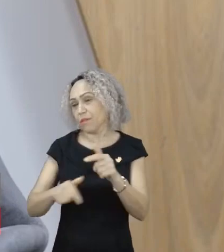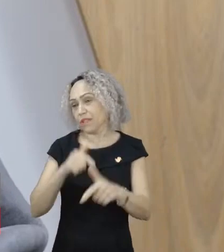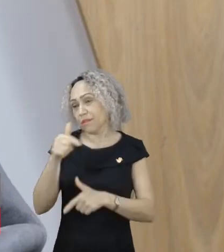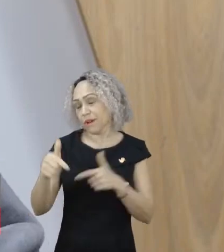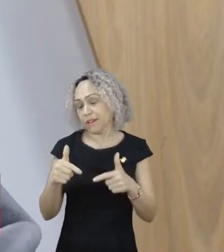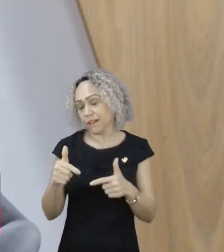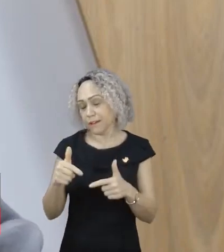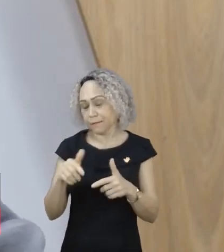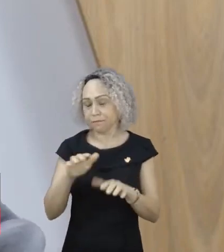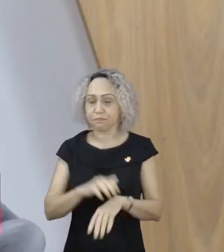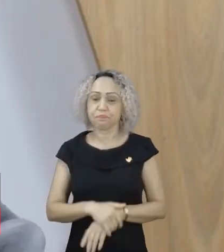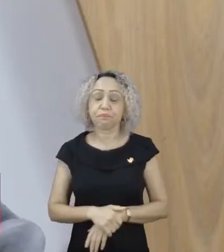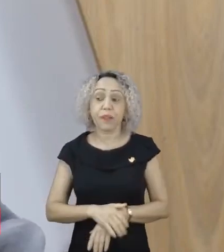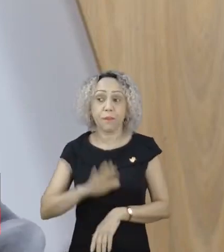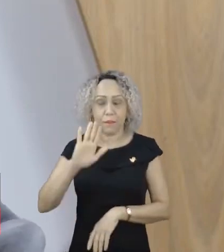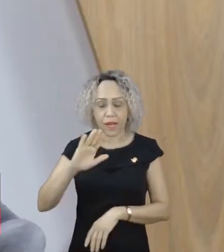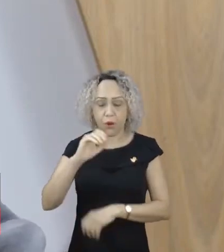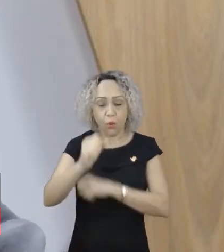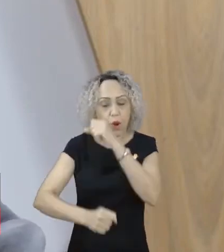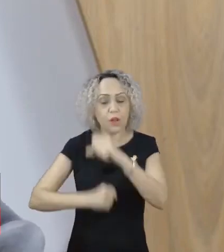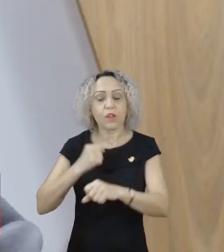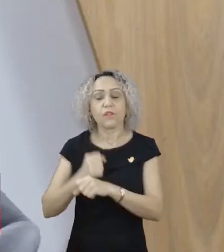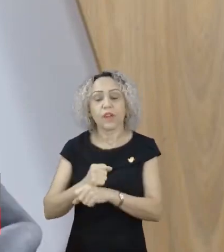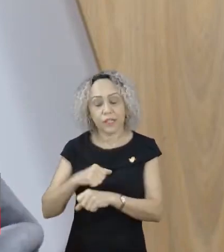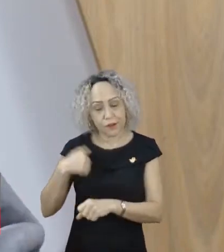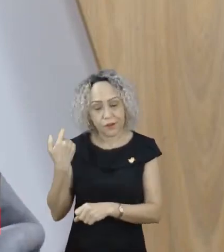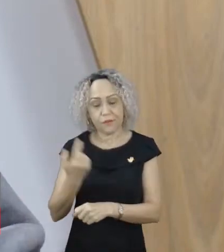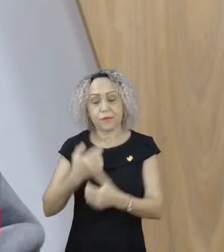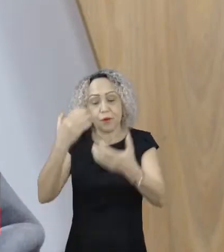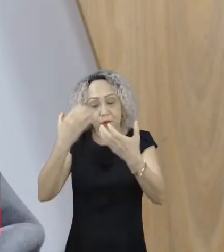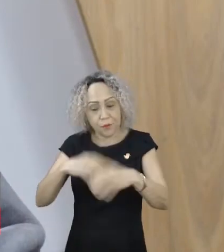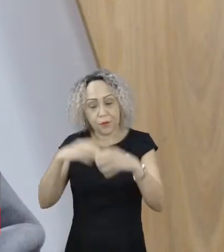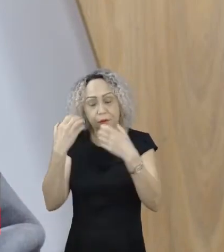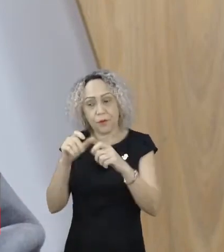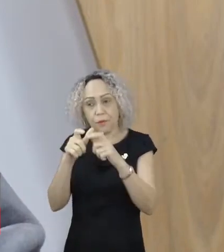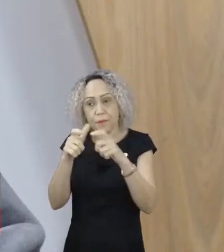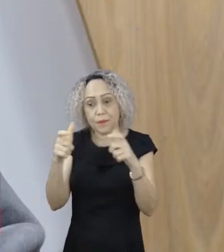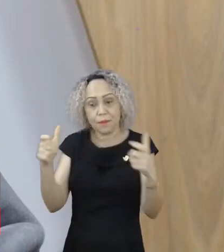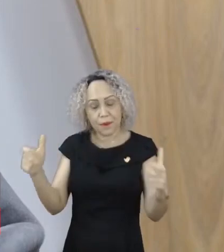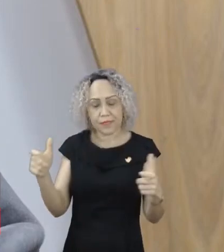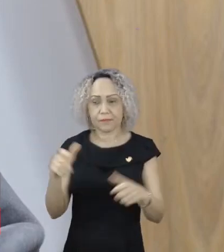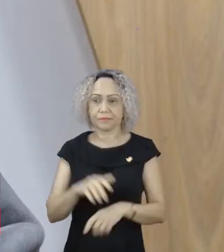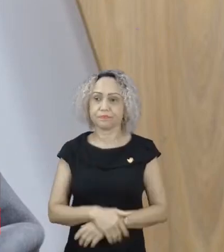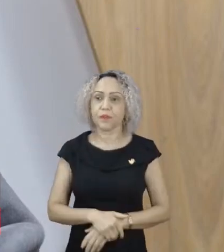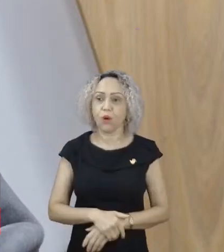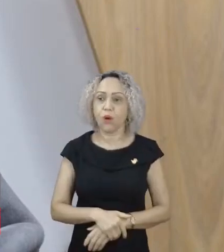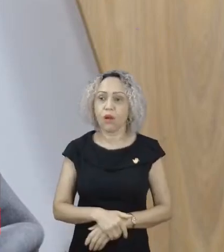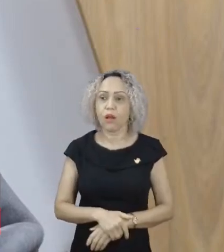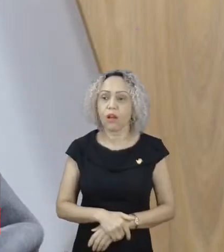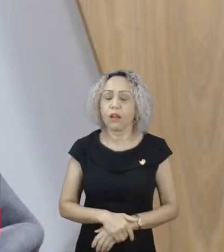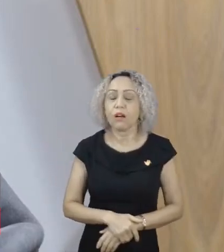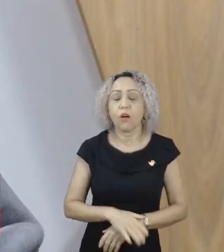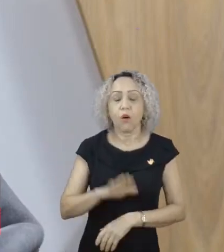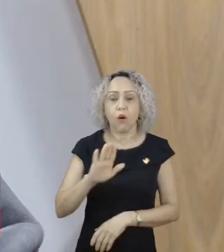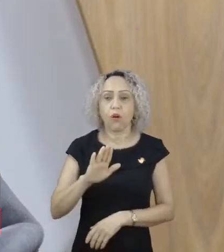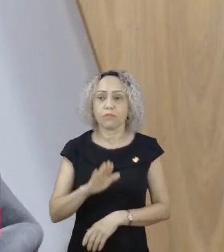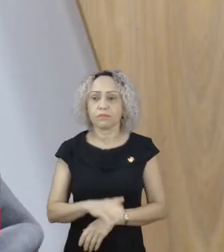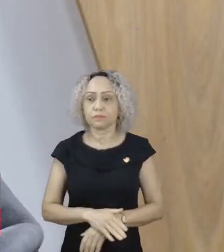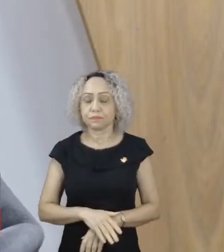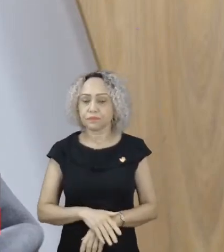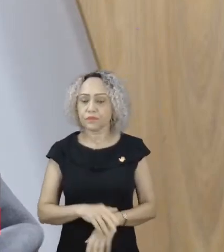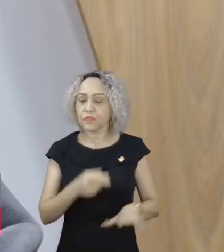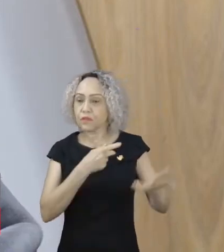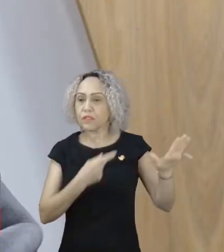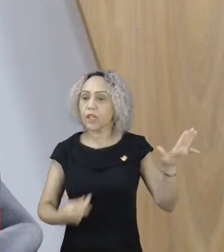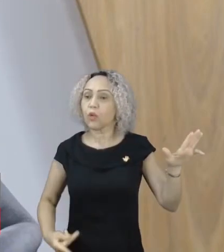vem. E a gente foi avaliando como seria possível. A gente teve uma grande coisa, que foi o presidente Lula ter aprovado,